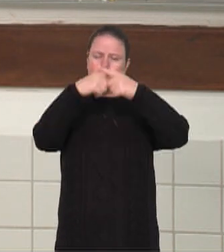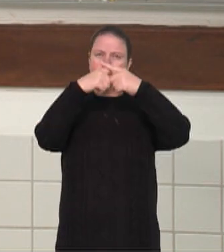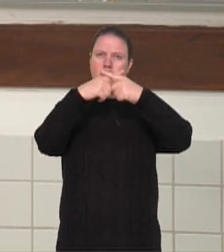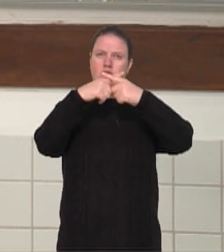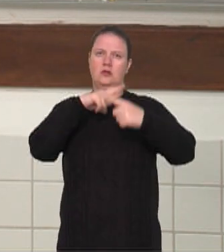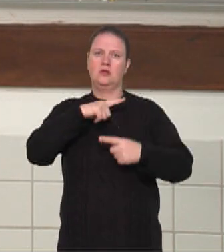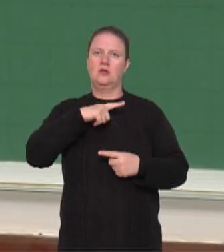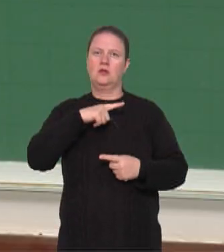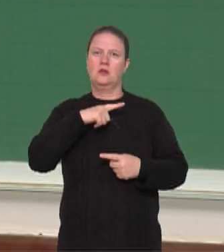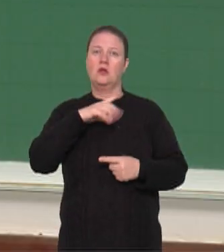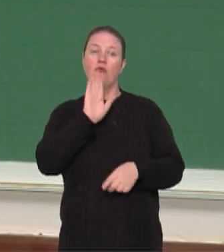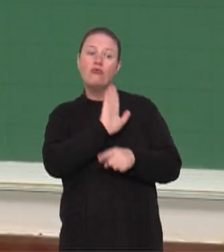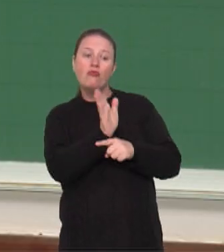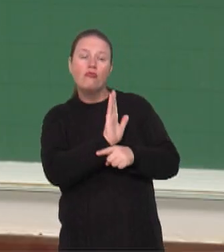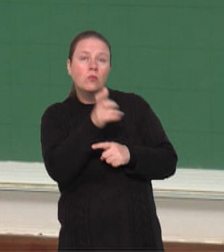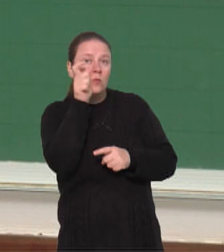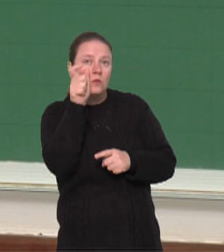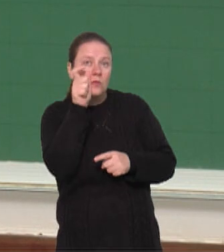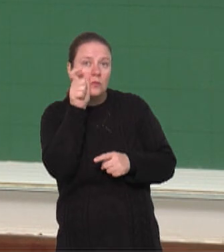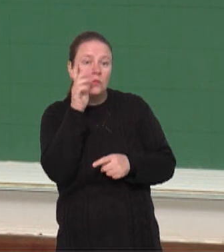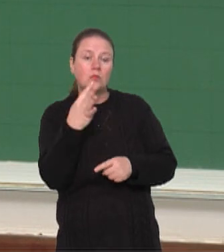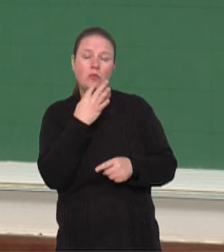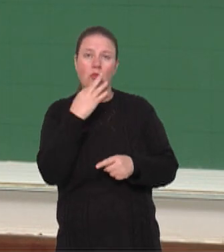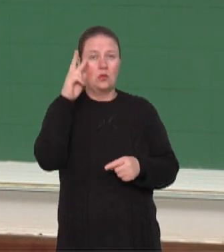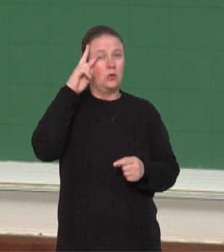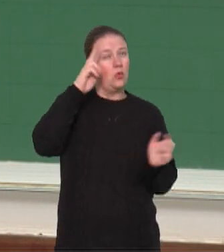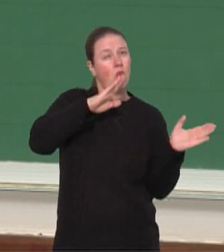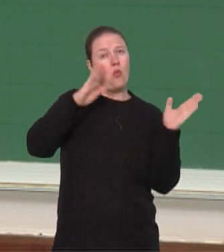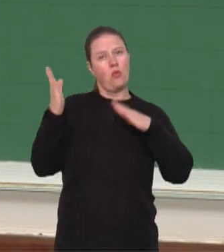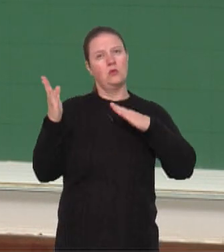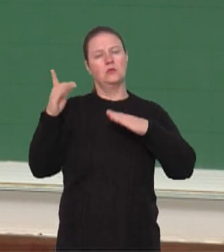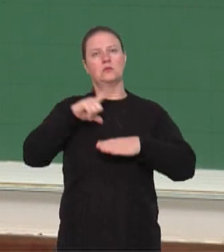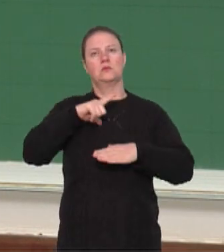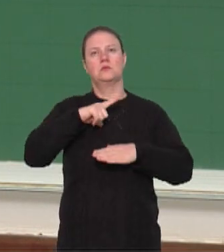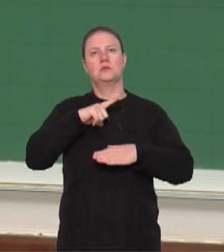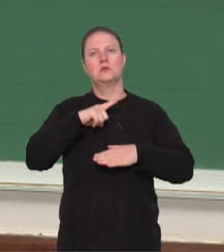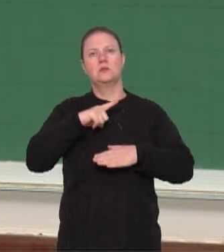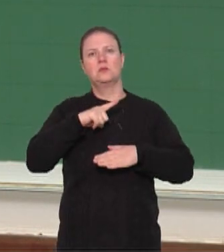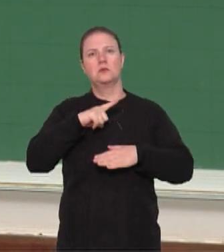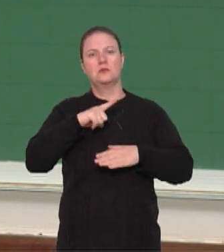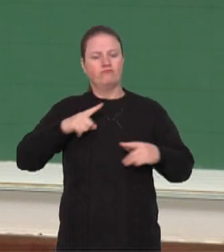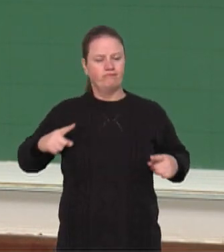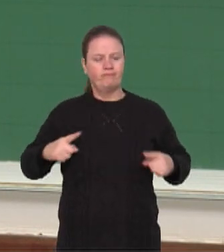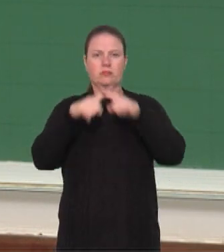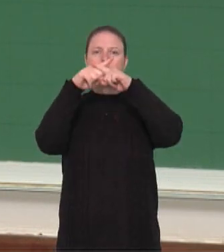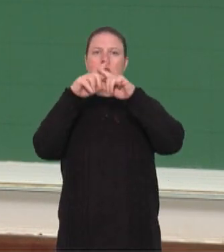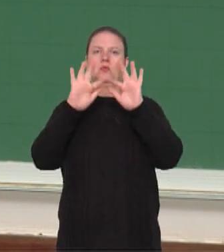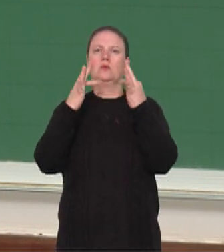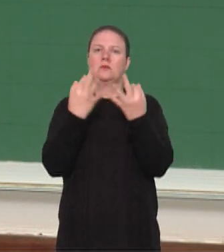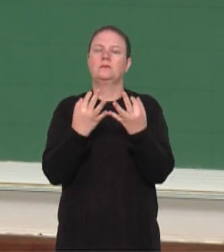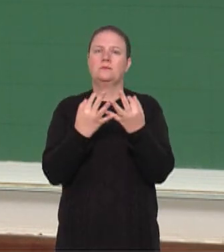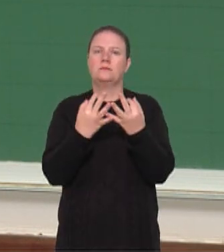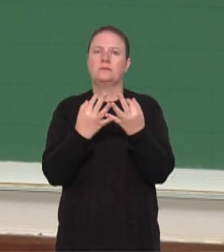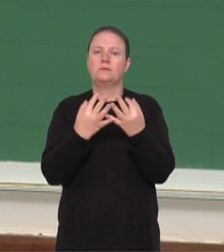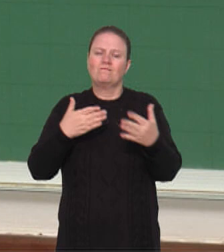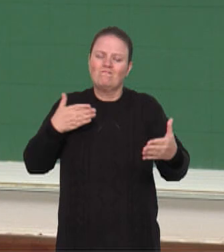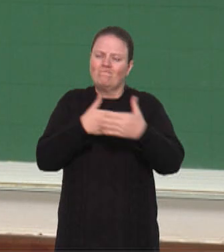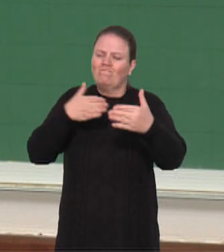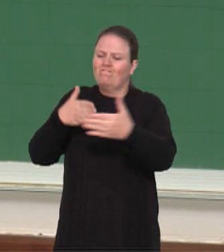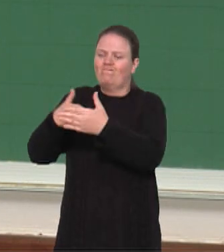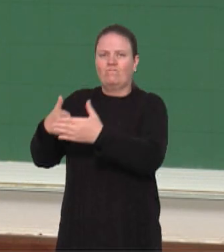já assistiu a filmes aí conhece um pouquinho da história, né? Que existia ali uma rivalidade entre as famílias que